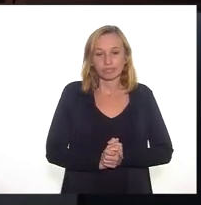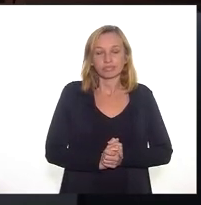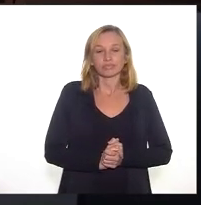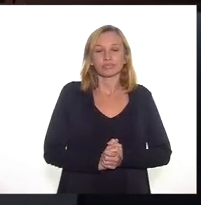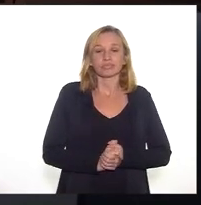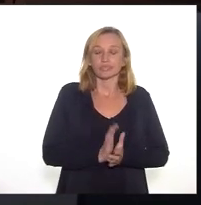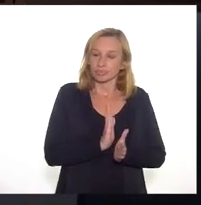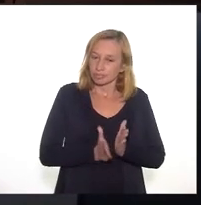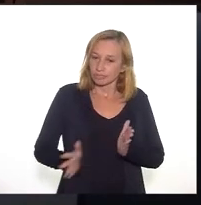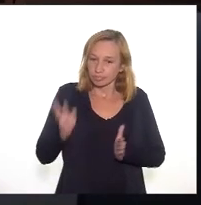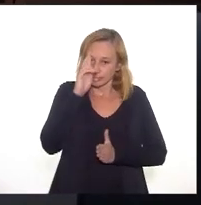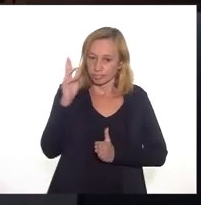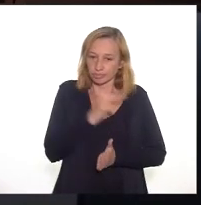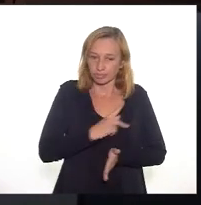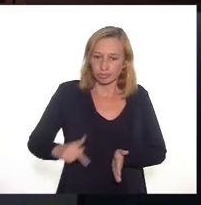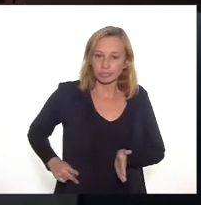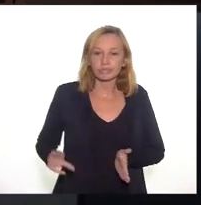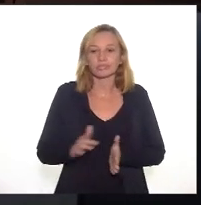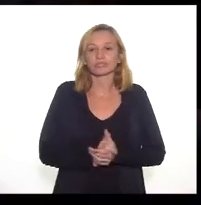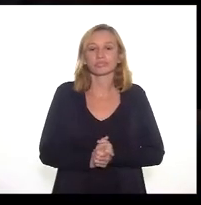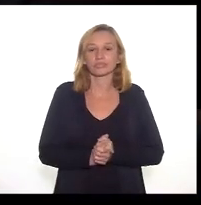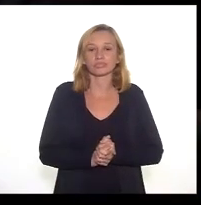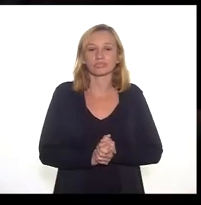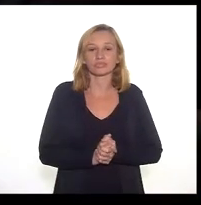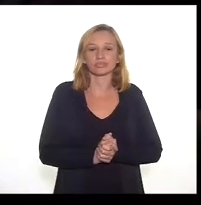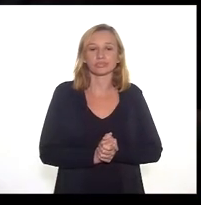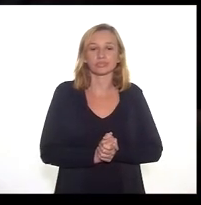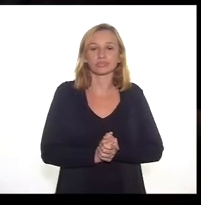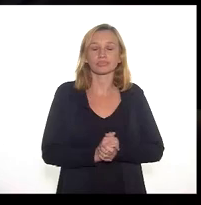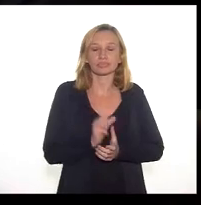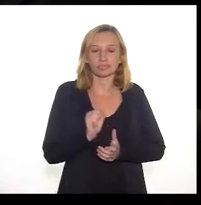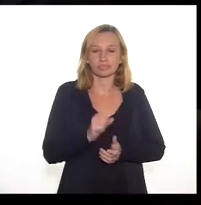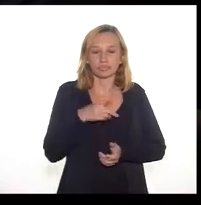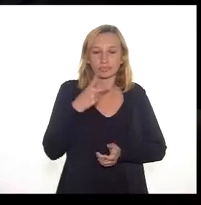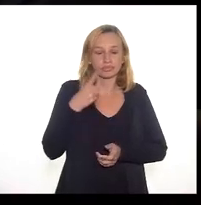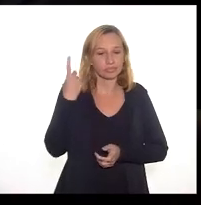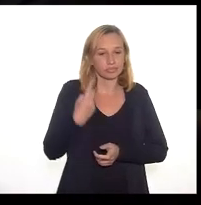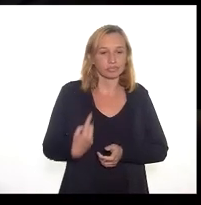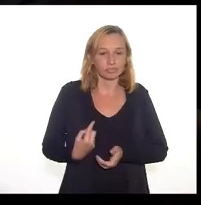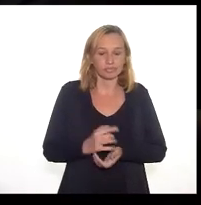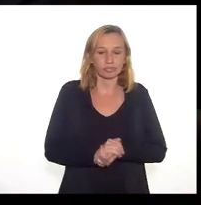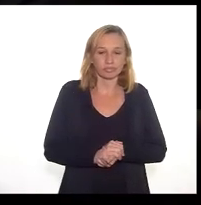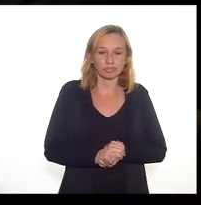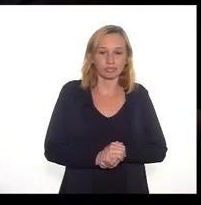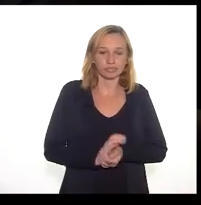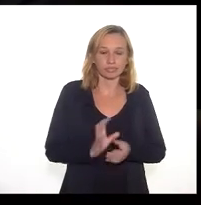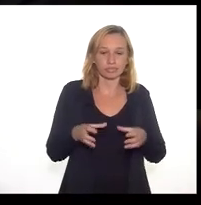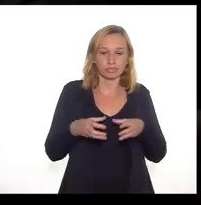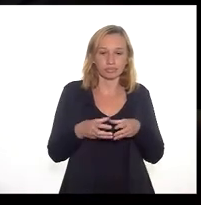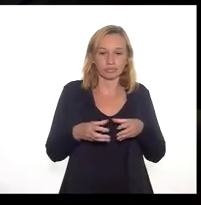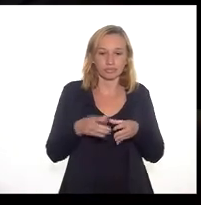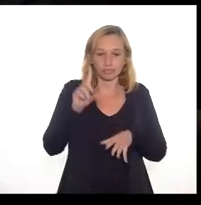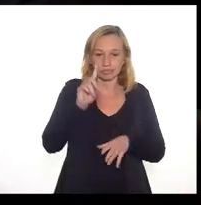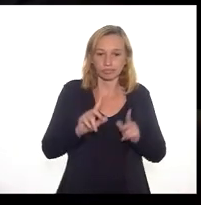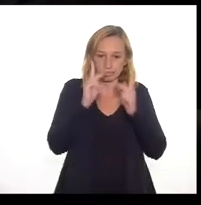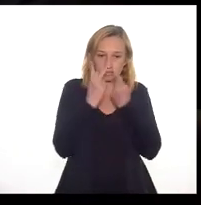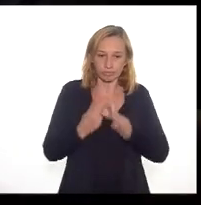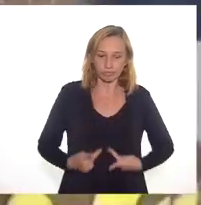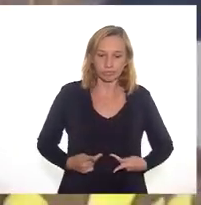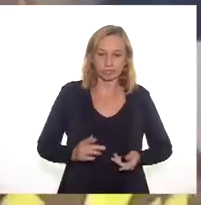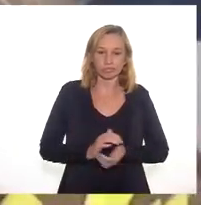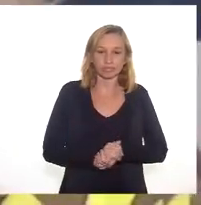questão também. De ordem, senhor presidente. Sim, Dani. É, pedi parecer pela Comissão de Direitos Humanos.